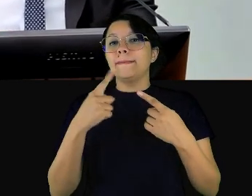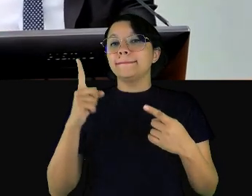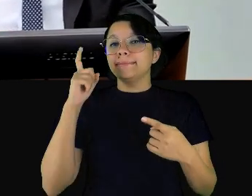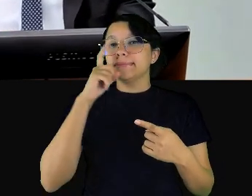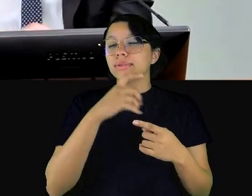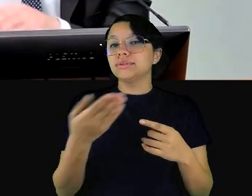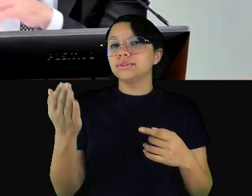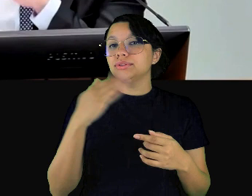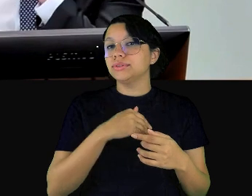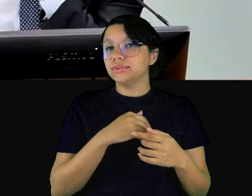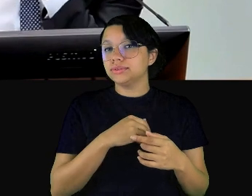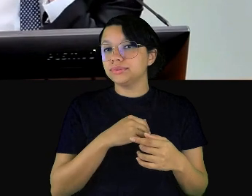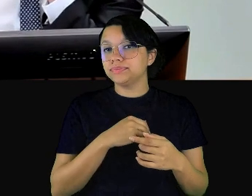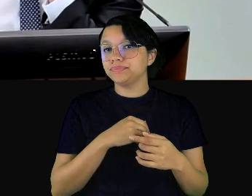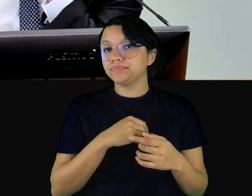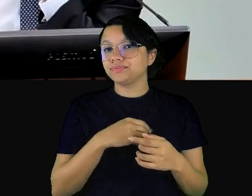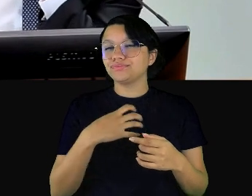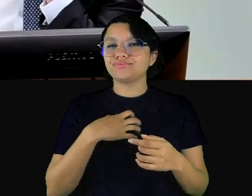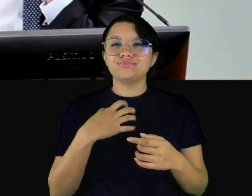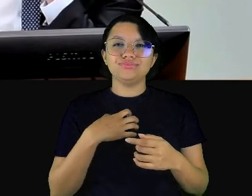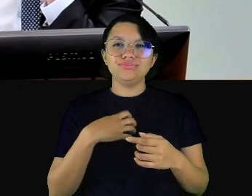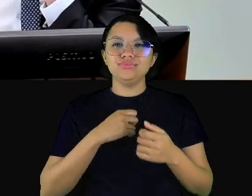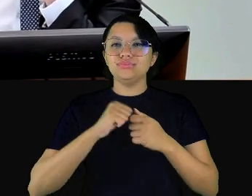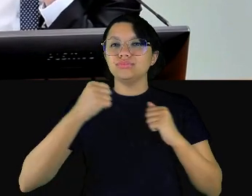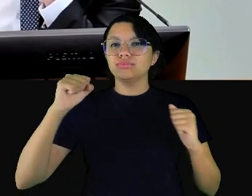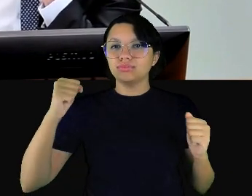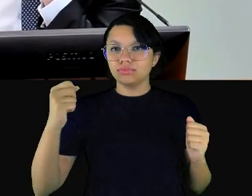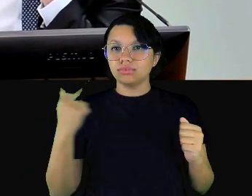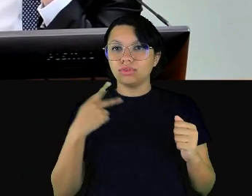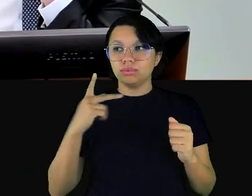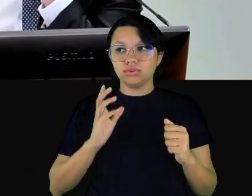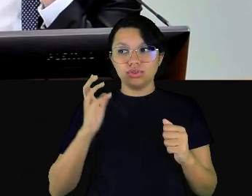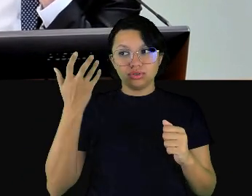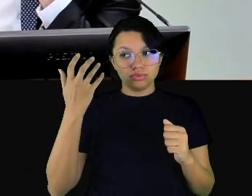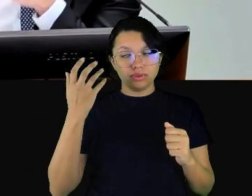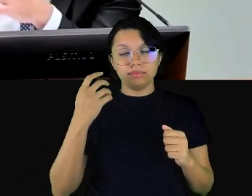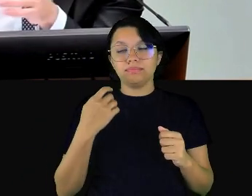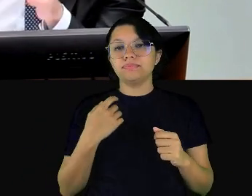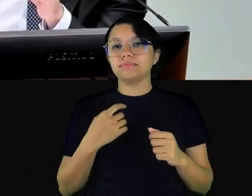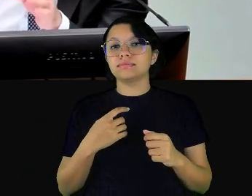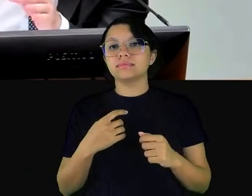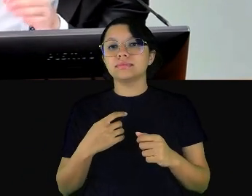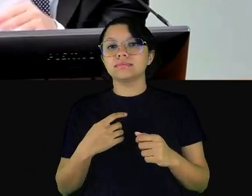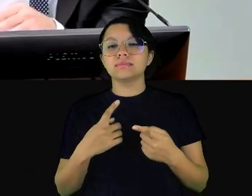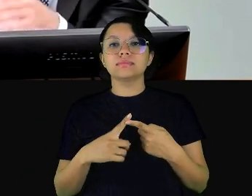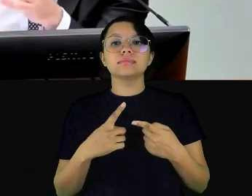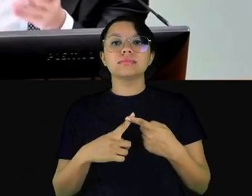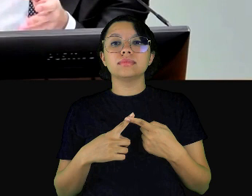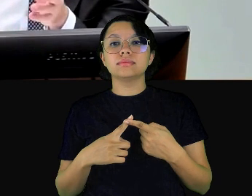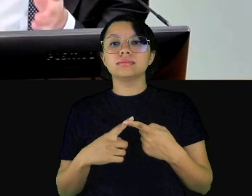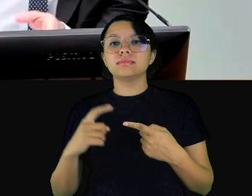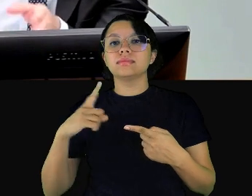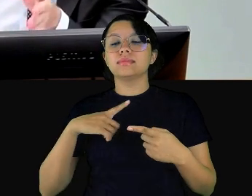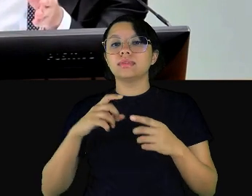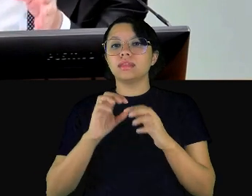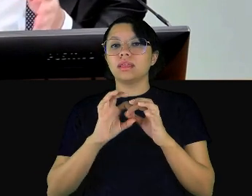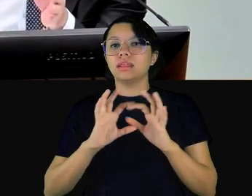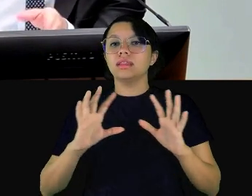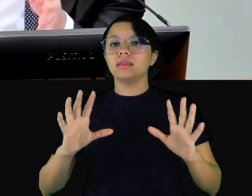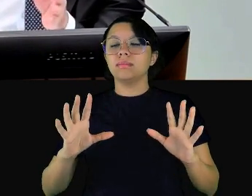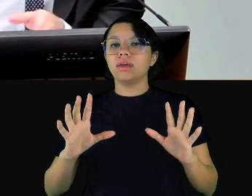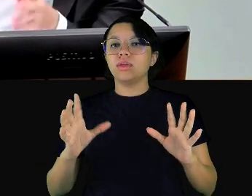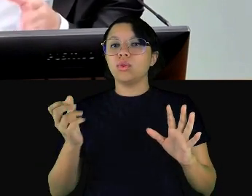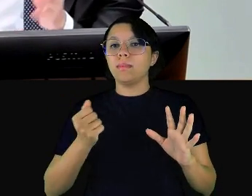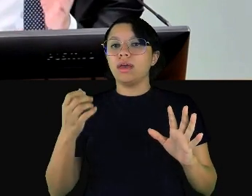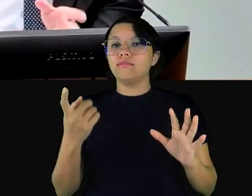vem de forma grande para a gente resolver na hipótese da concessão retroativa